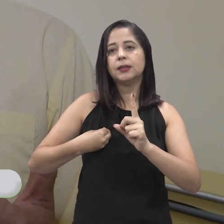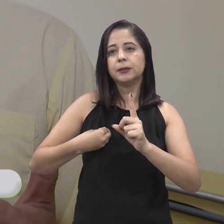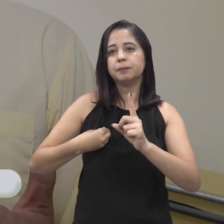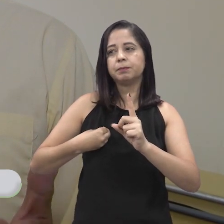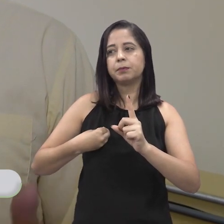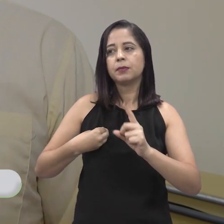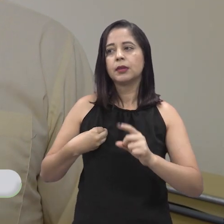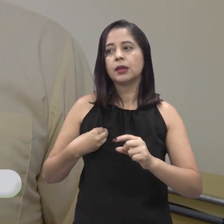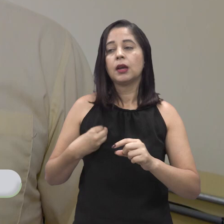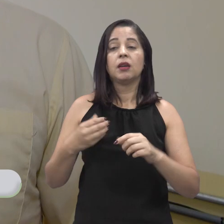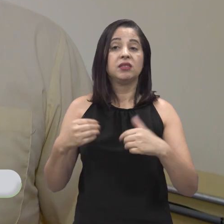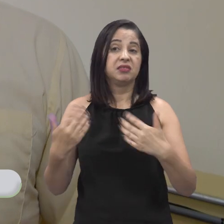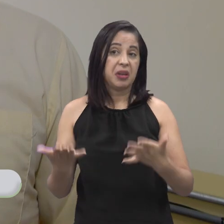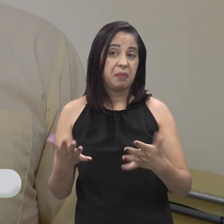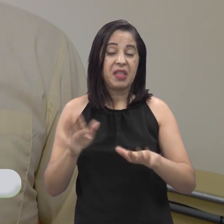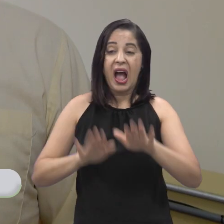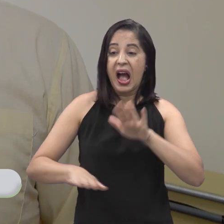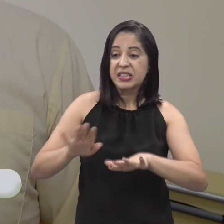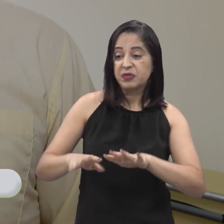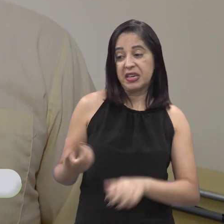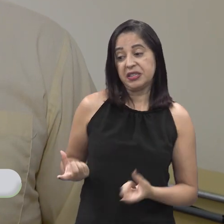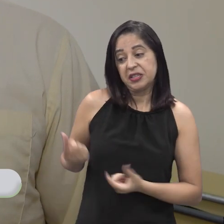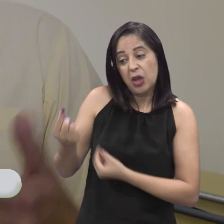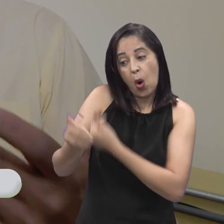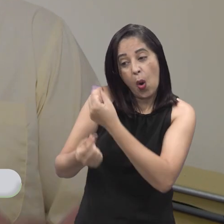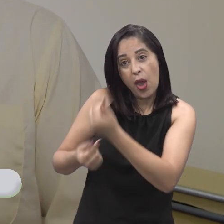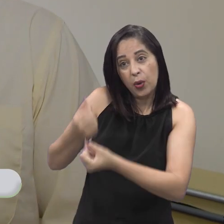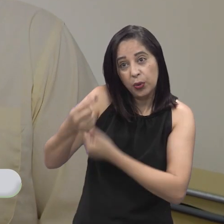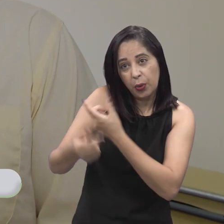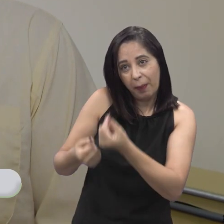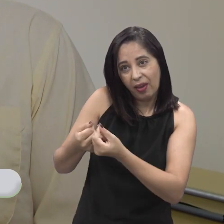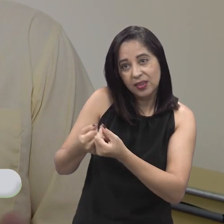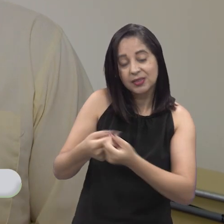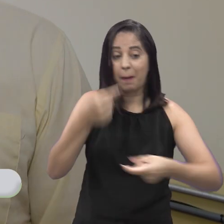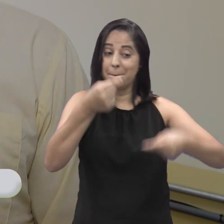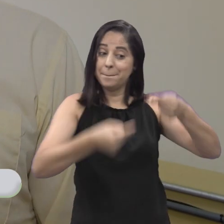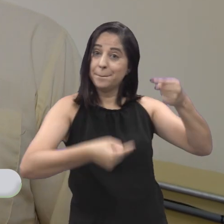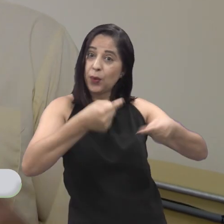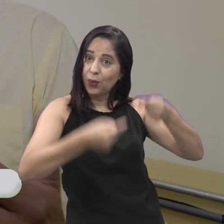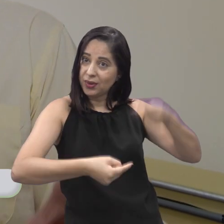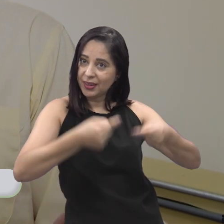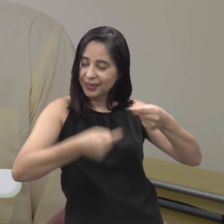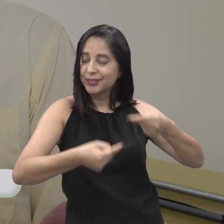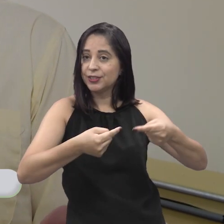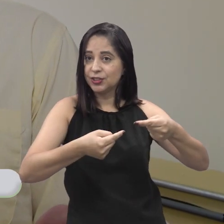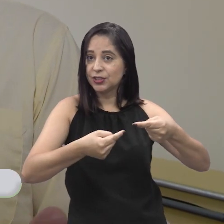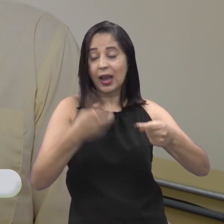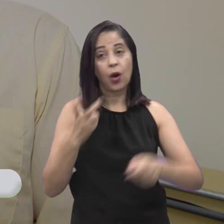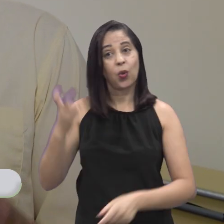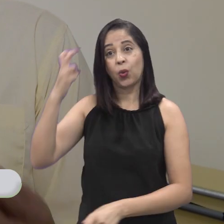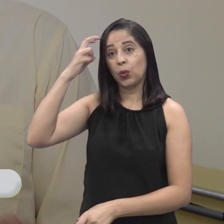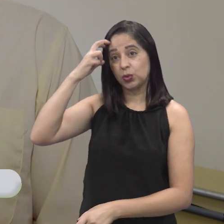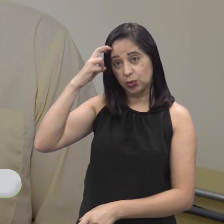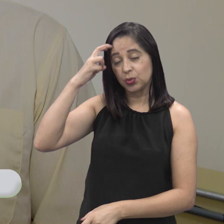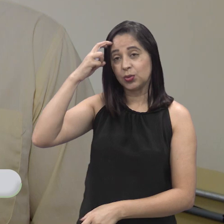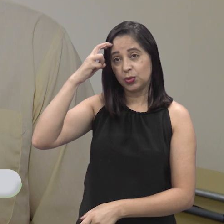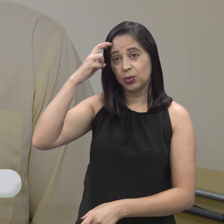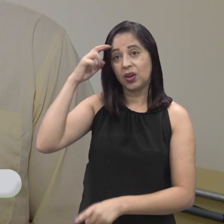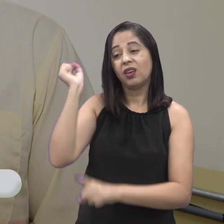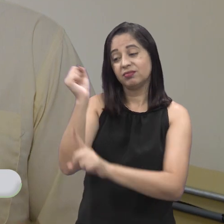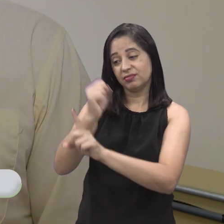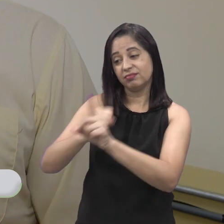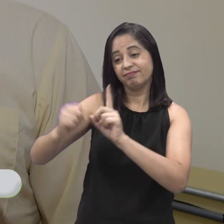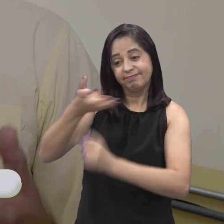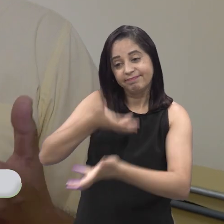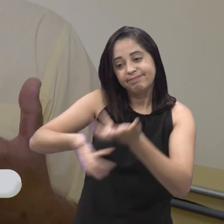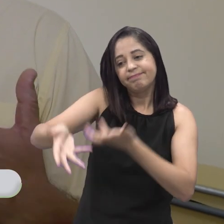nosso cotidiano, seja pelas relações econômicas, pelas relações políticas, pelas relações culturais, pelas relações